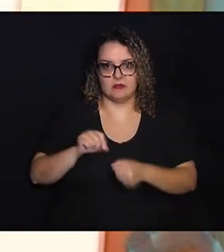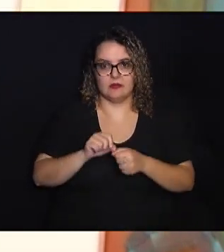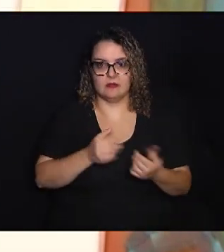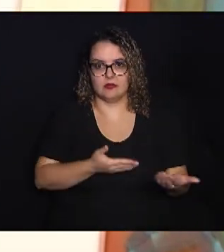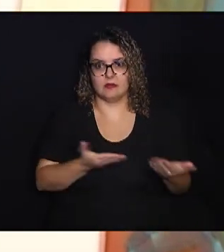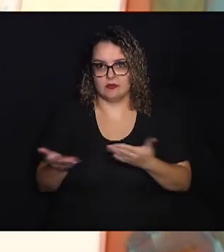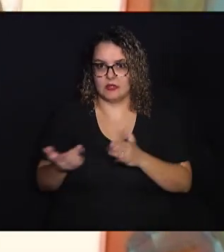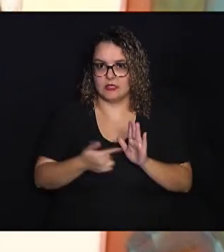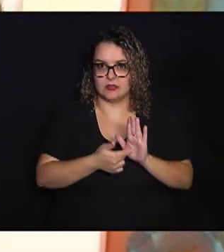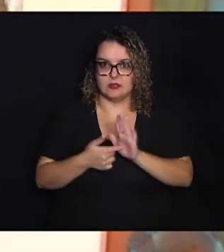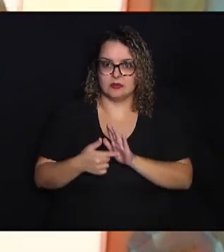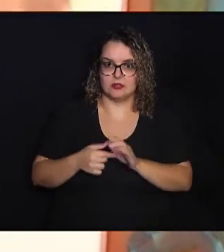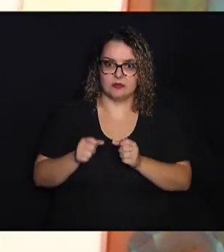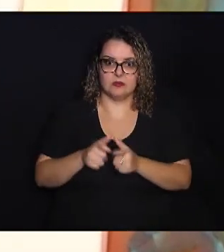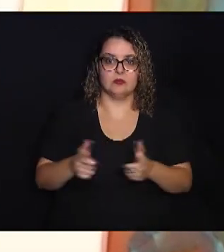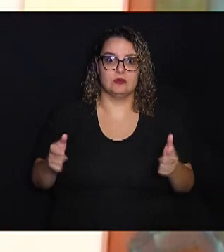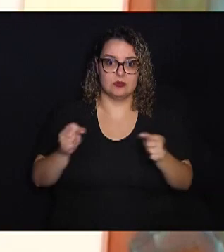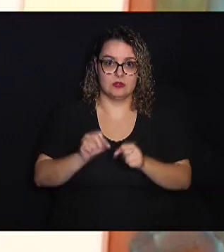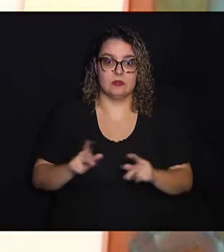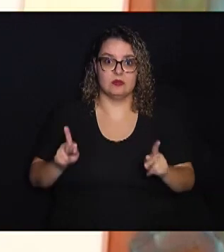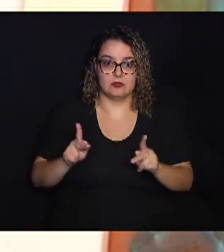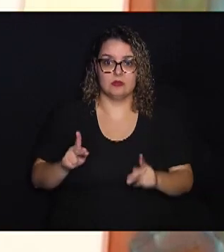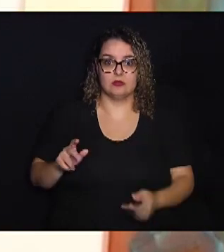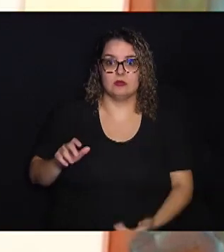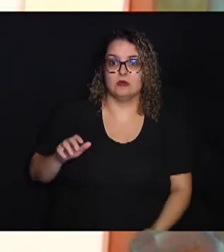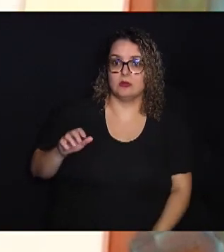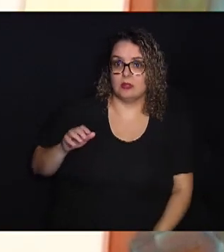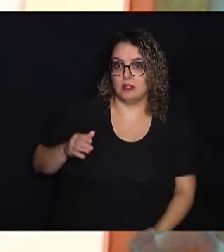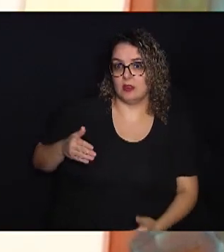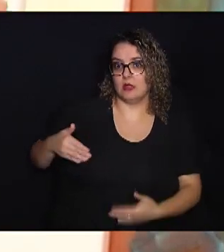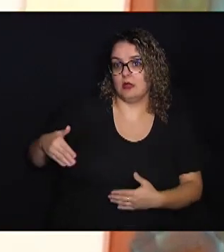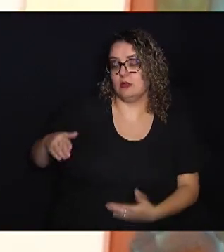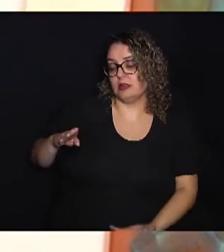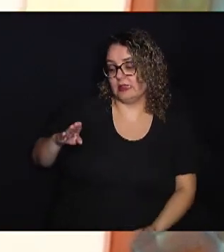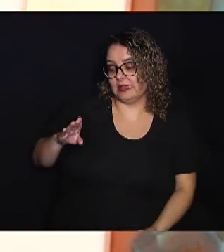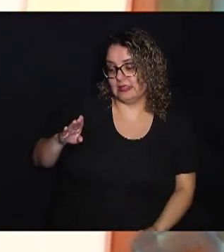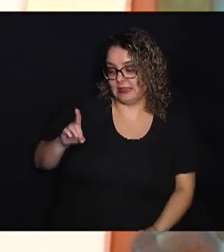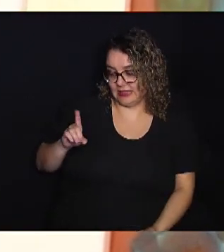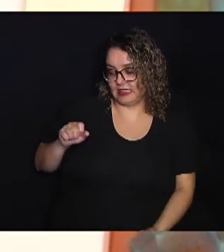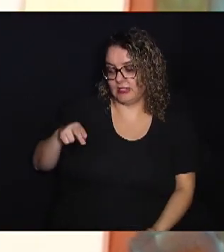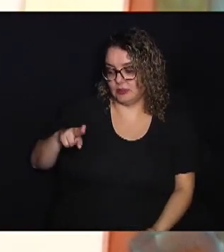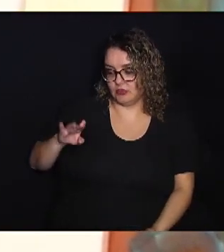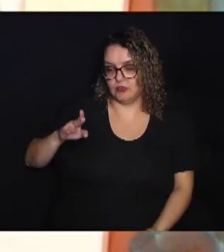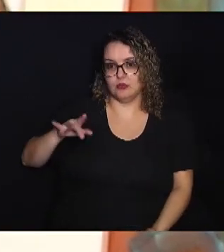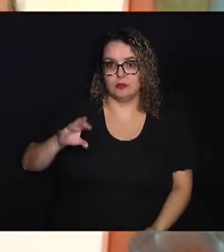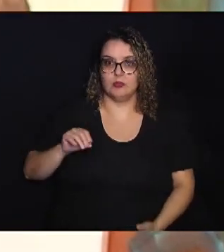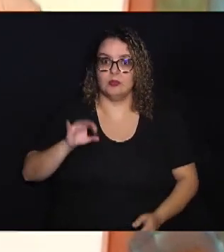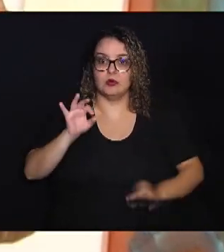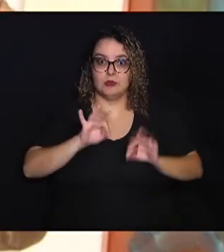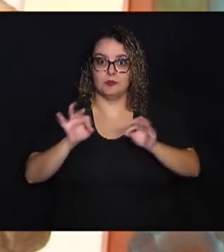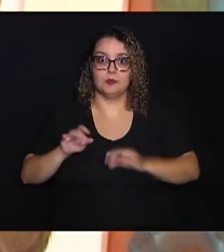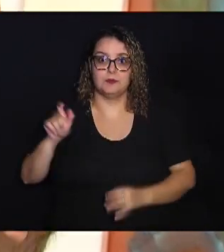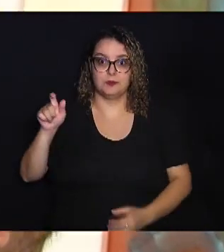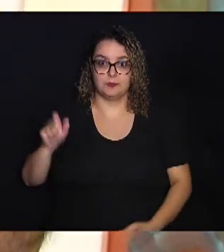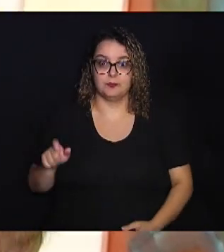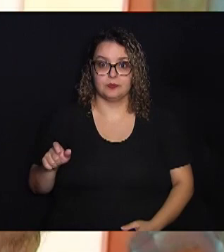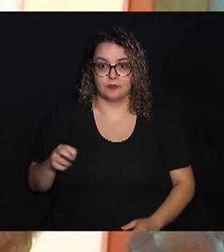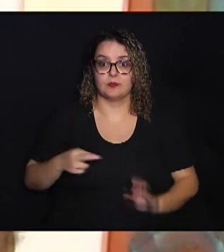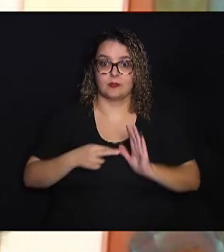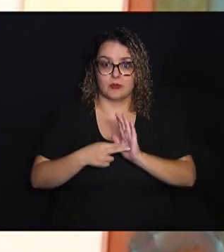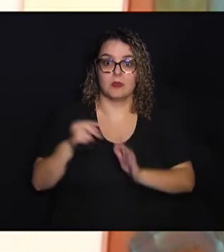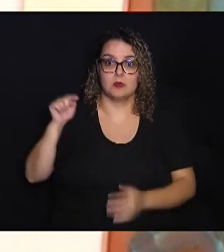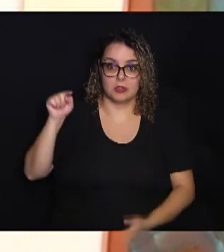num grande shopping center à beira do Danúbio, e foi organizada essa exposição por uma pessoa que me representa